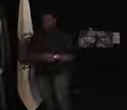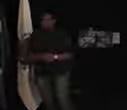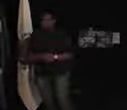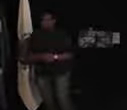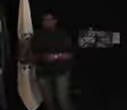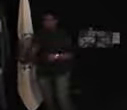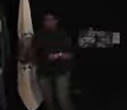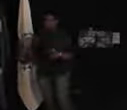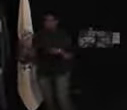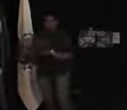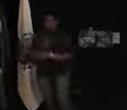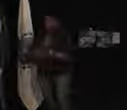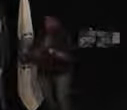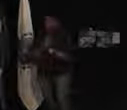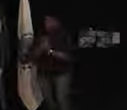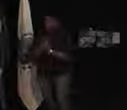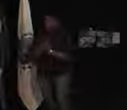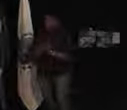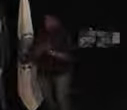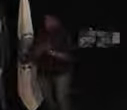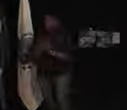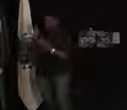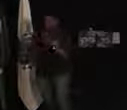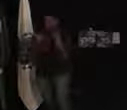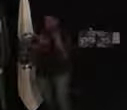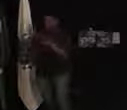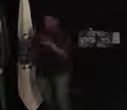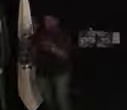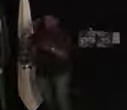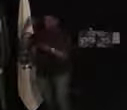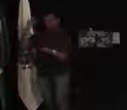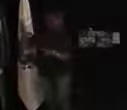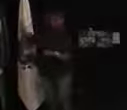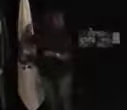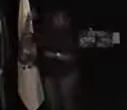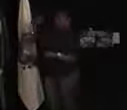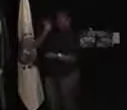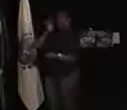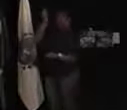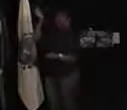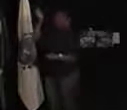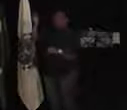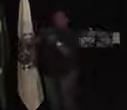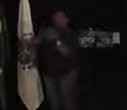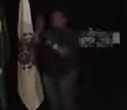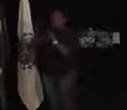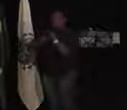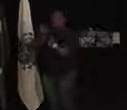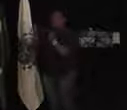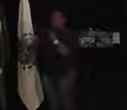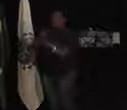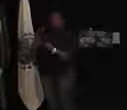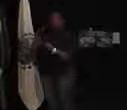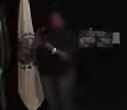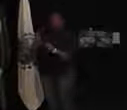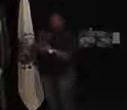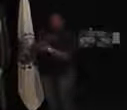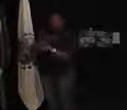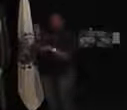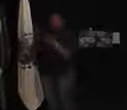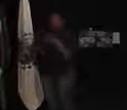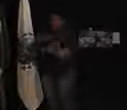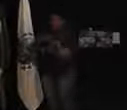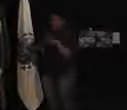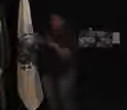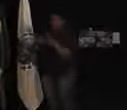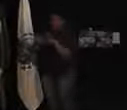projeto, que é normal, às vezes nem concluir, e já está pensando em outros, né? Em outros projetos. Muitas vezes projetos